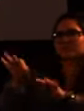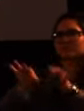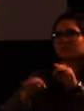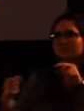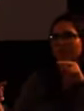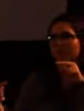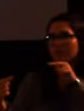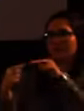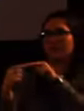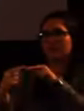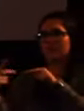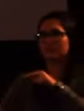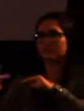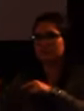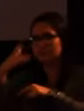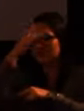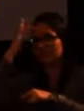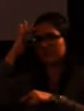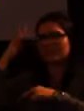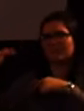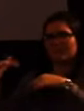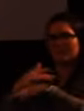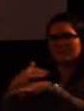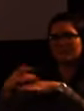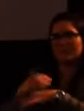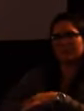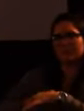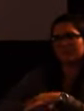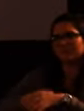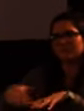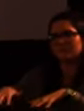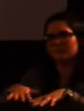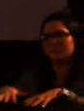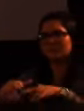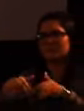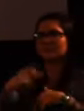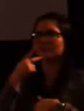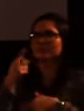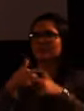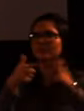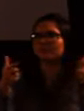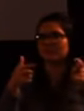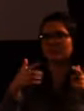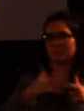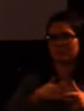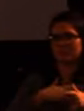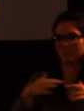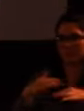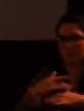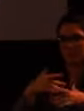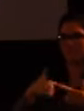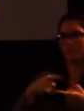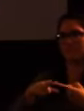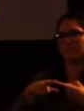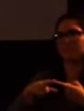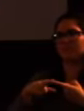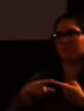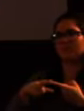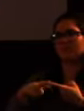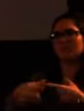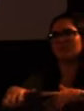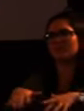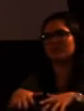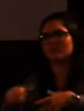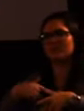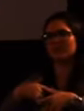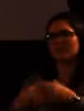compatível com a escala do pedestre. A gente está falando hoje de que o pedestre é a bola da vez e que a gente quer conformar novos